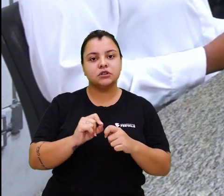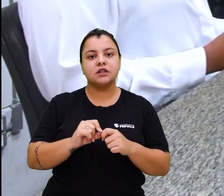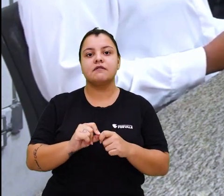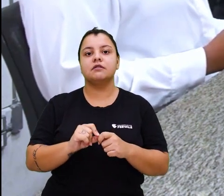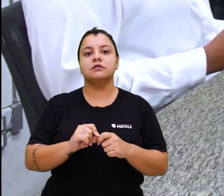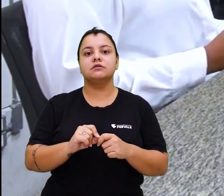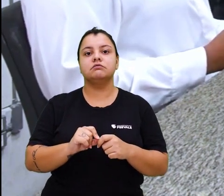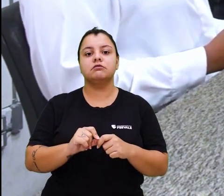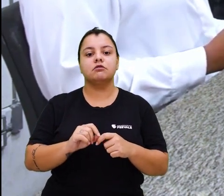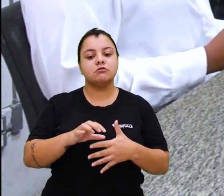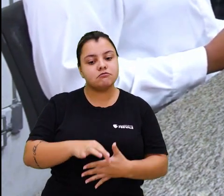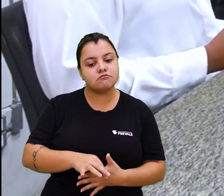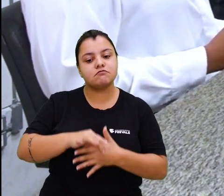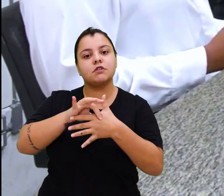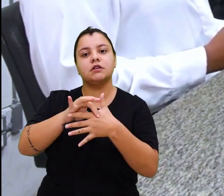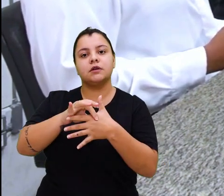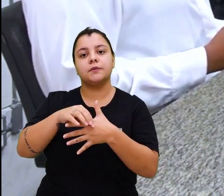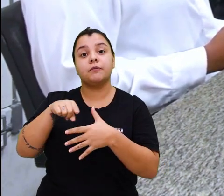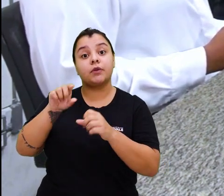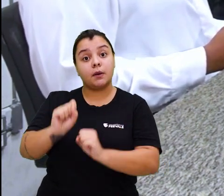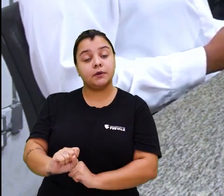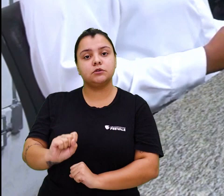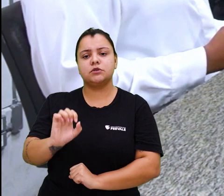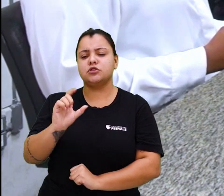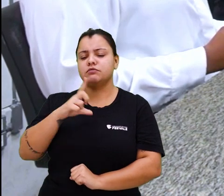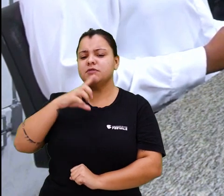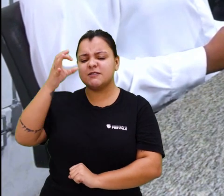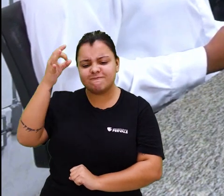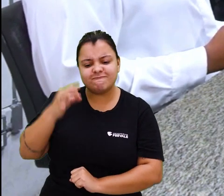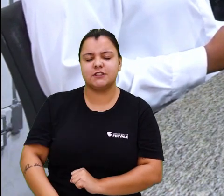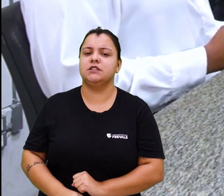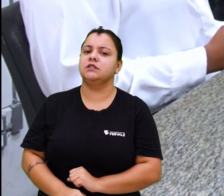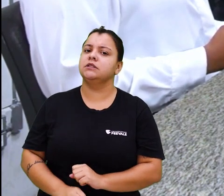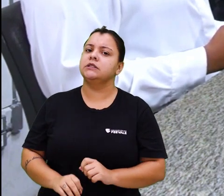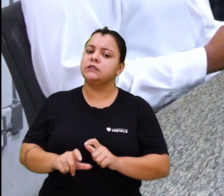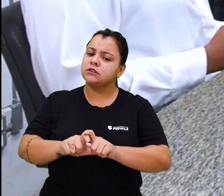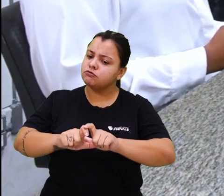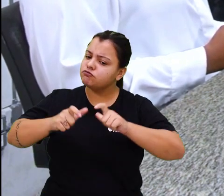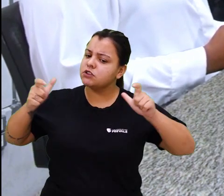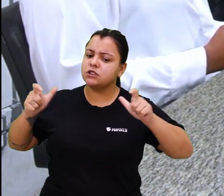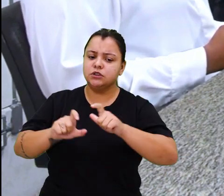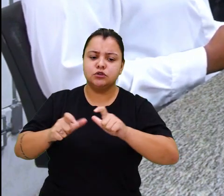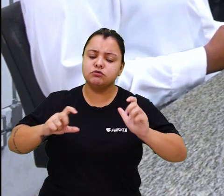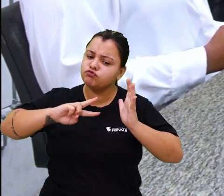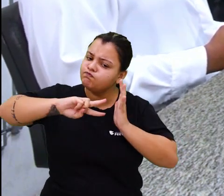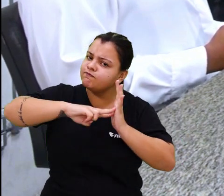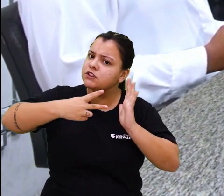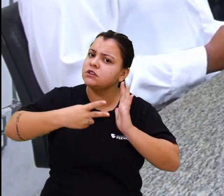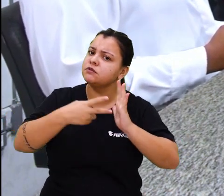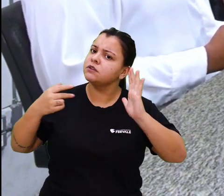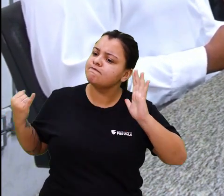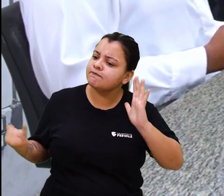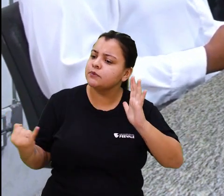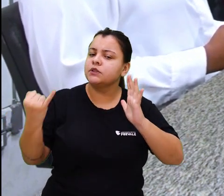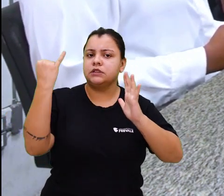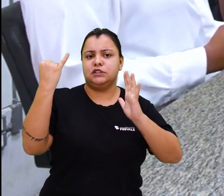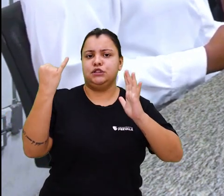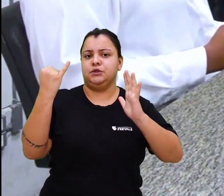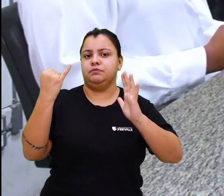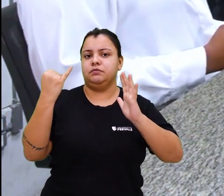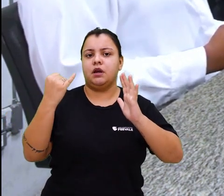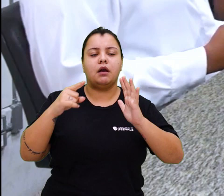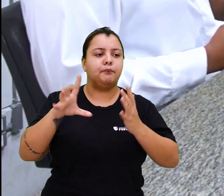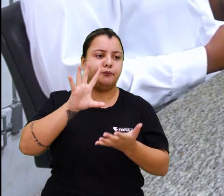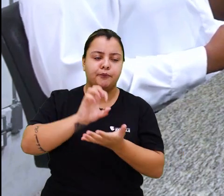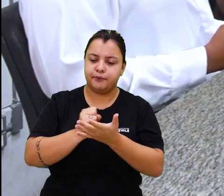liderado Mas tu pode ficar certo que isso é um grande um grande evento um grande passo eh todos esses o